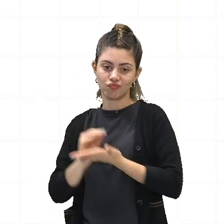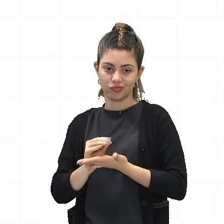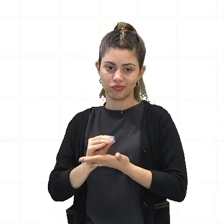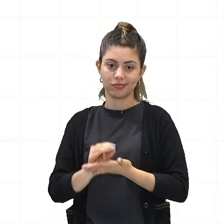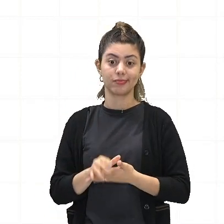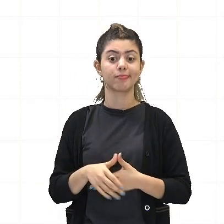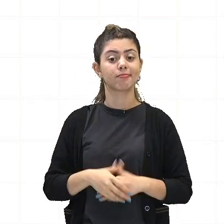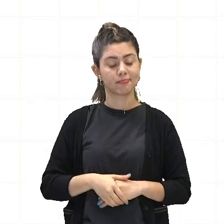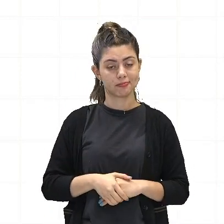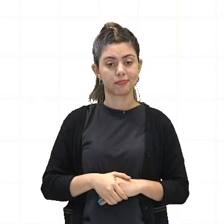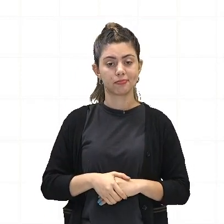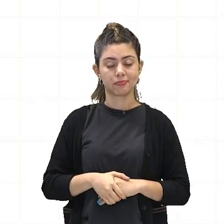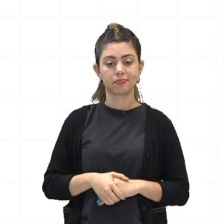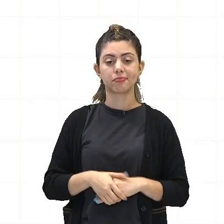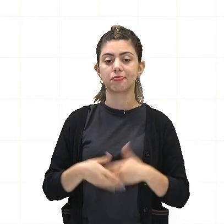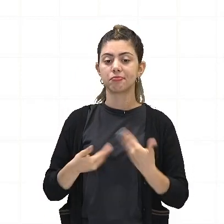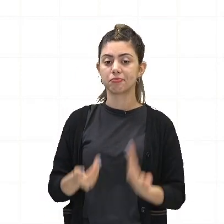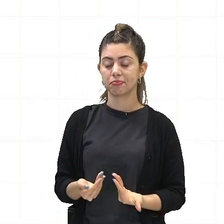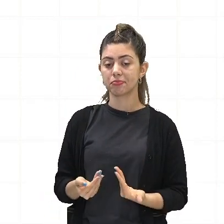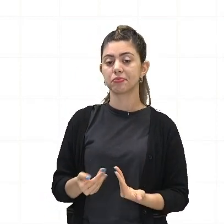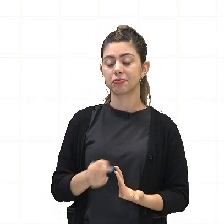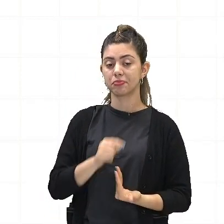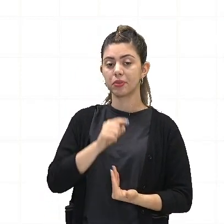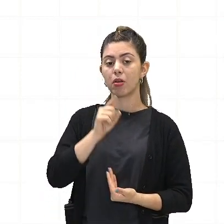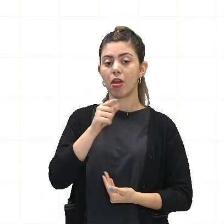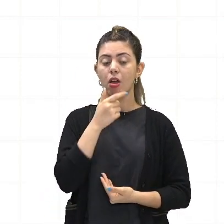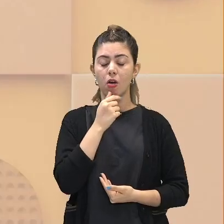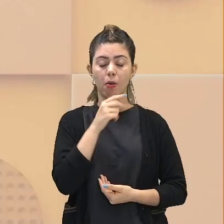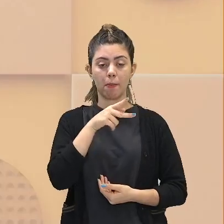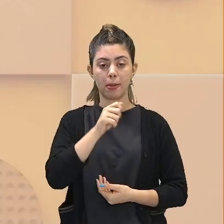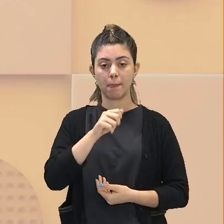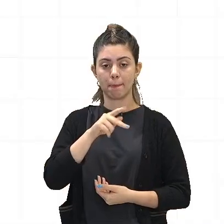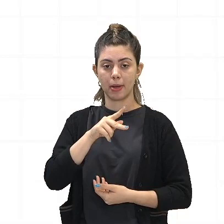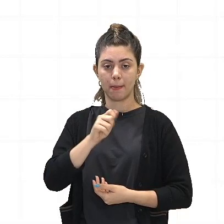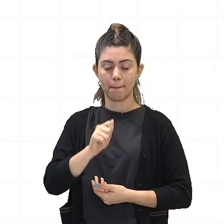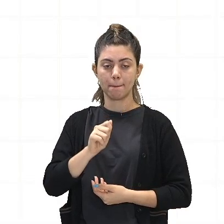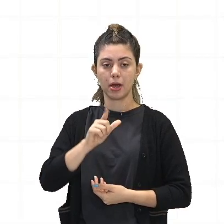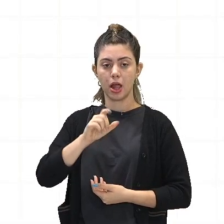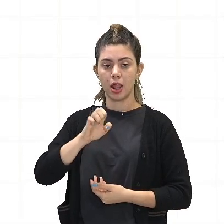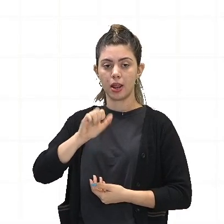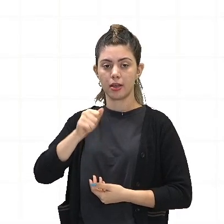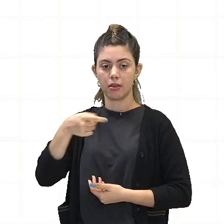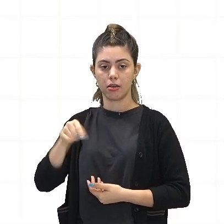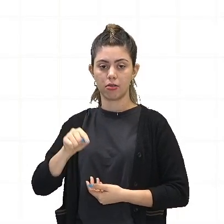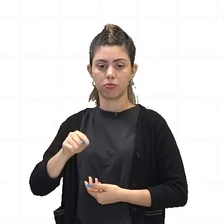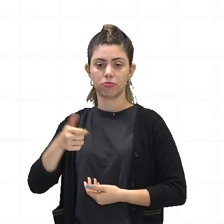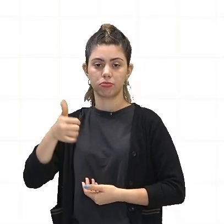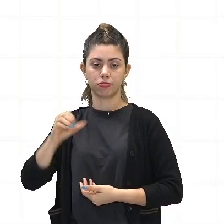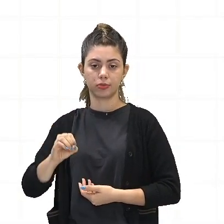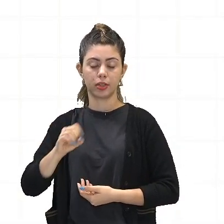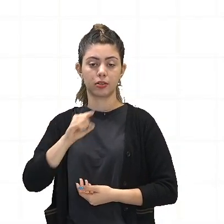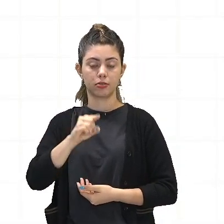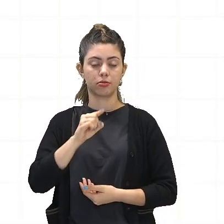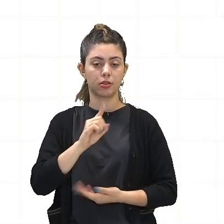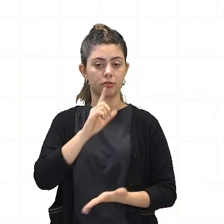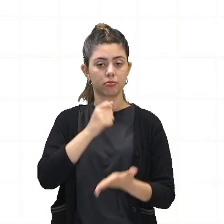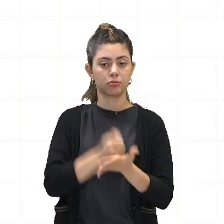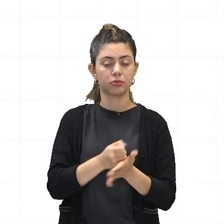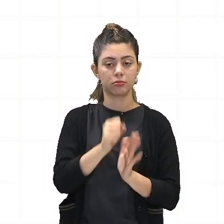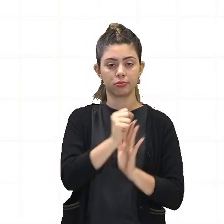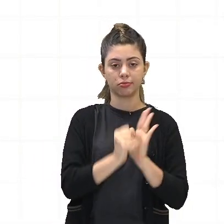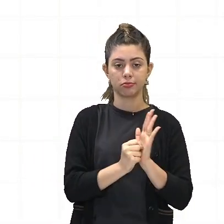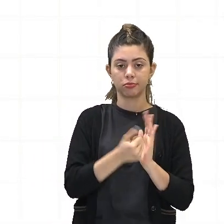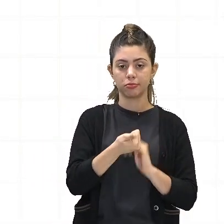perdão ou redução de penitências temporais em troca de doações financeiras. Então, essa